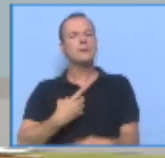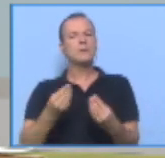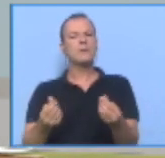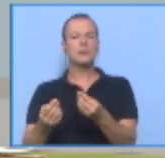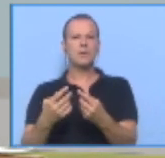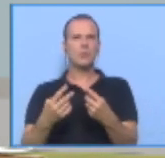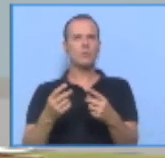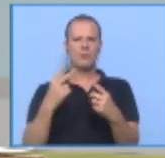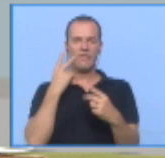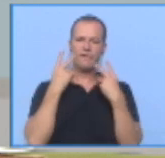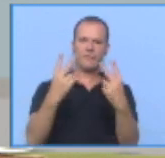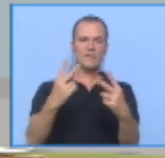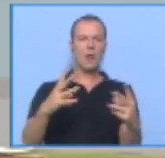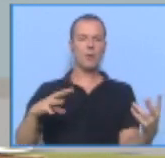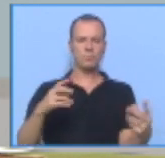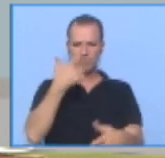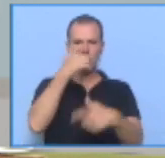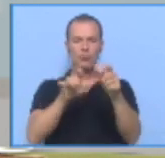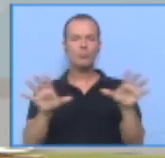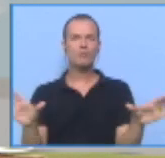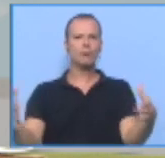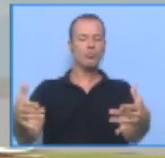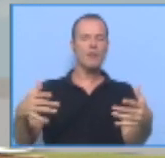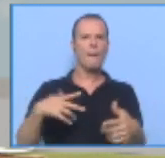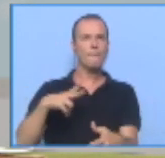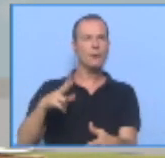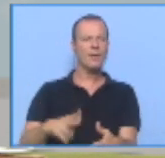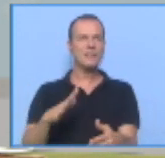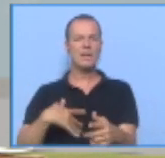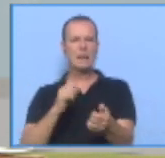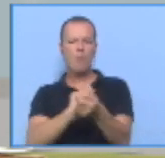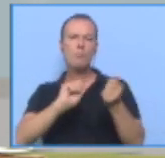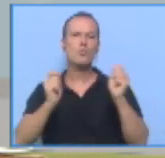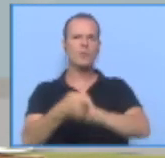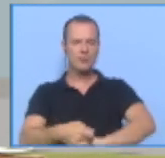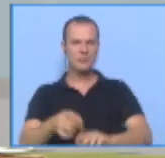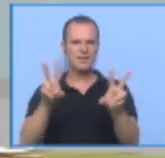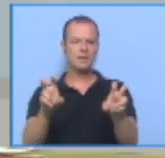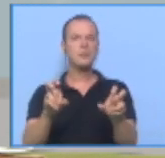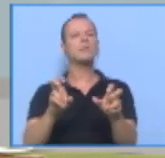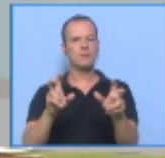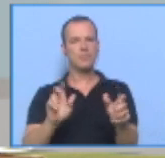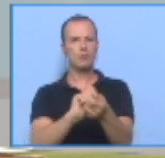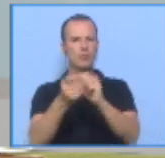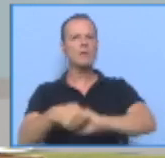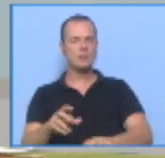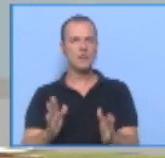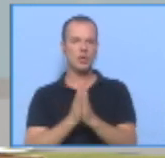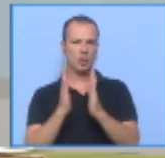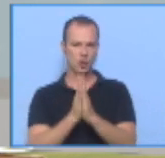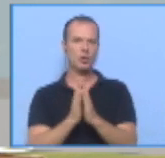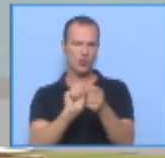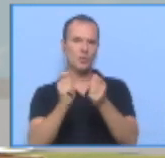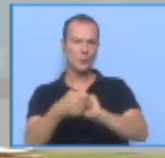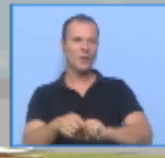realidade portuguesa, tentando recuperar persistências e mudanças no campo religioso nessa sociedade portuguesa. O tema religioso está outra vez